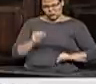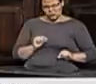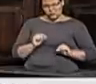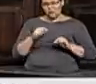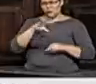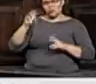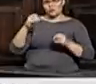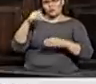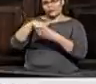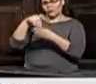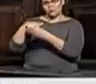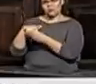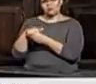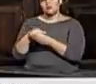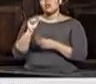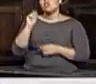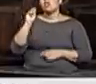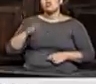contra?